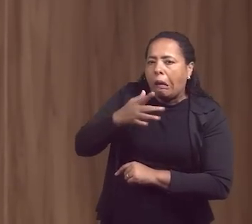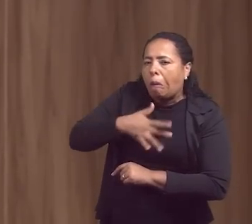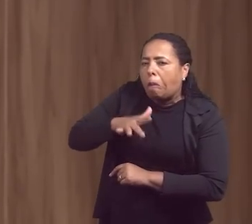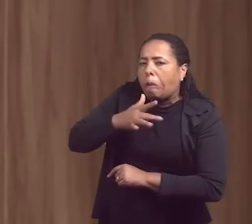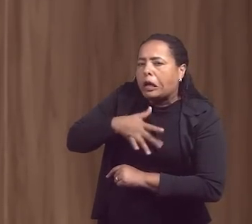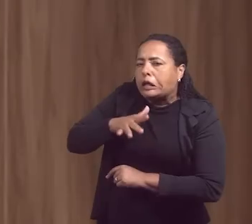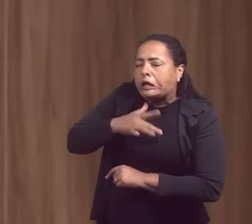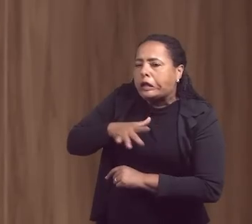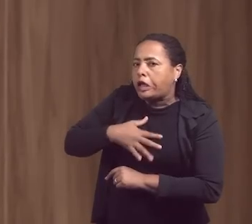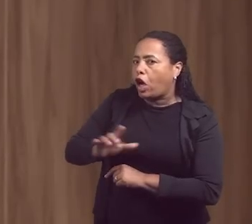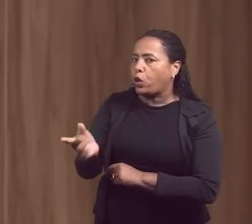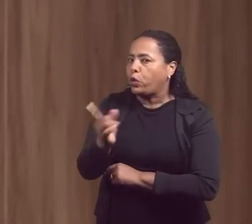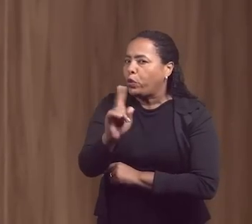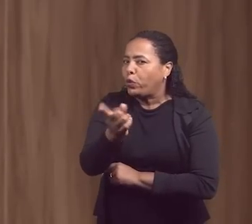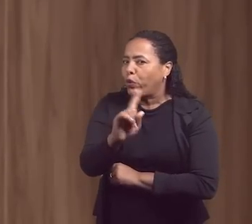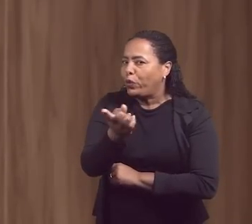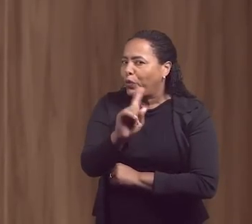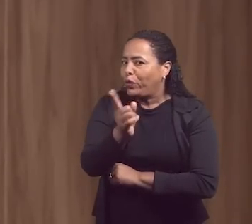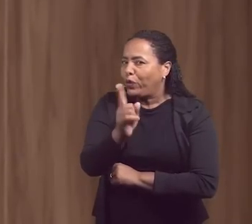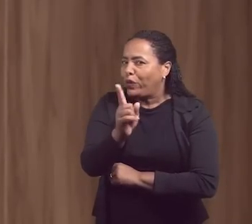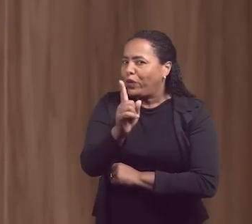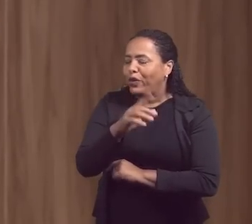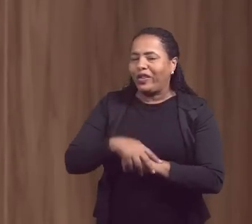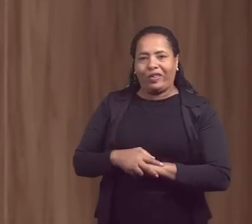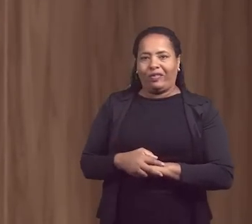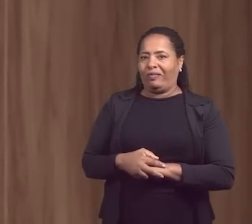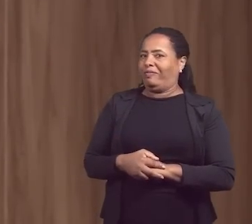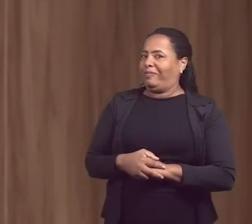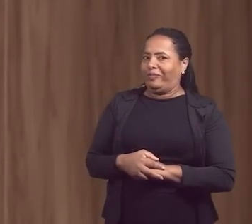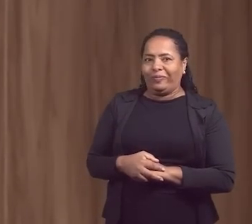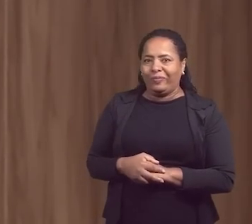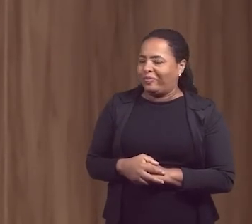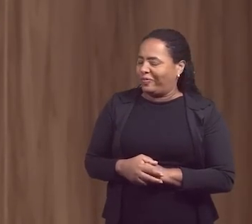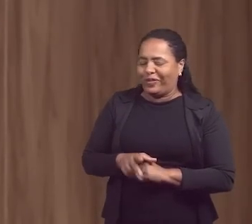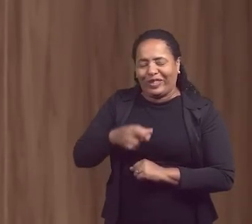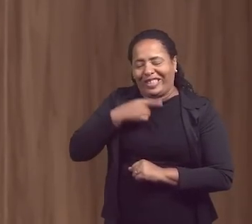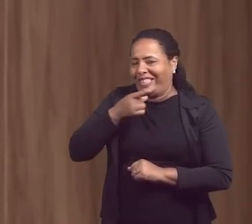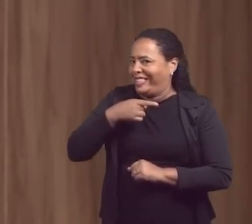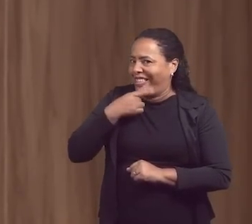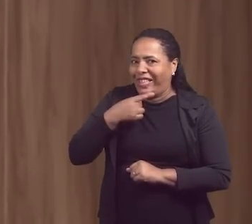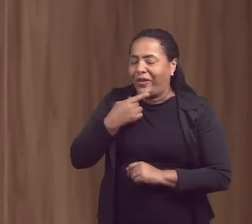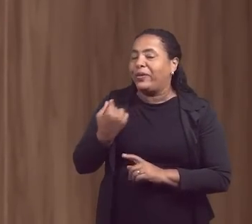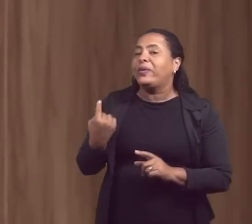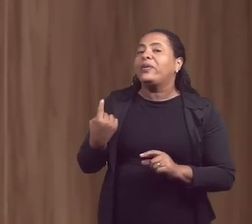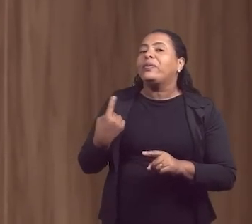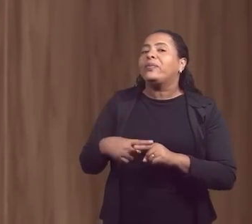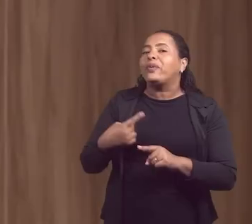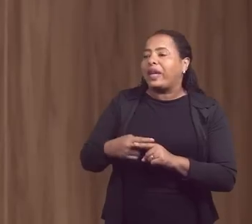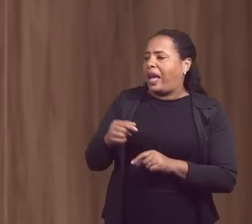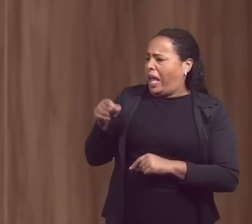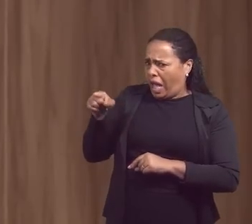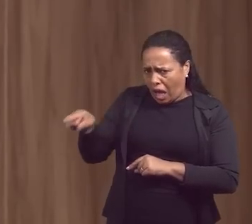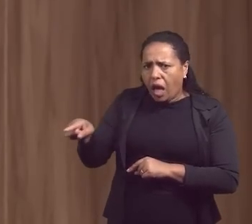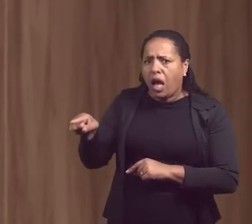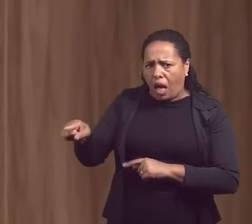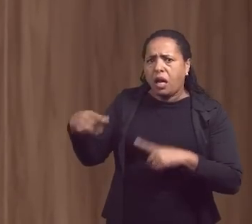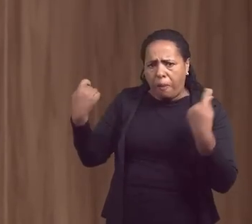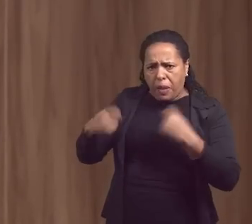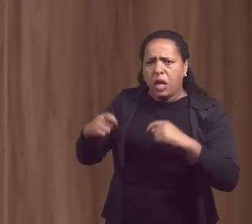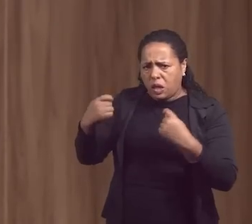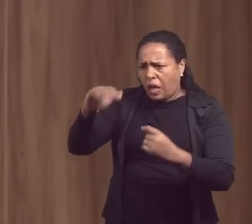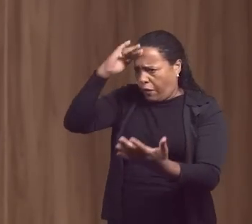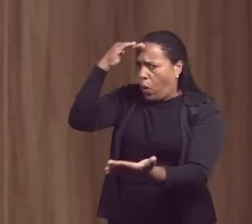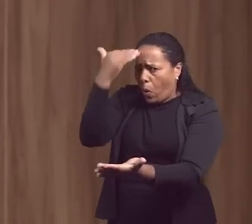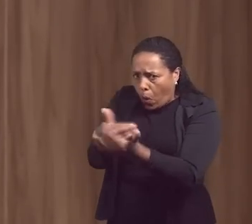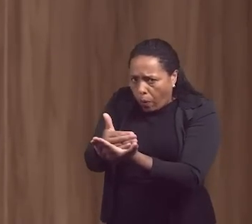dar um jeito aqui. Não existe isso, entendeu? Ele não adiantava fazer isso, porque ele deveria cumprir uma orientação que já estava